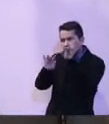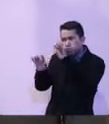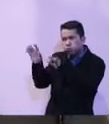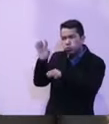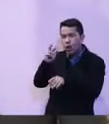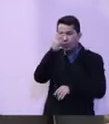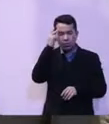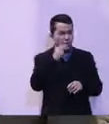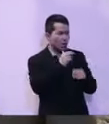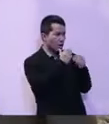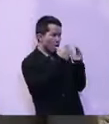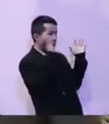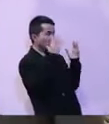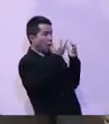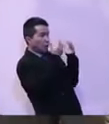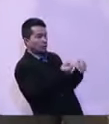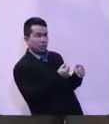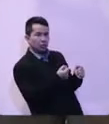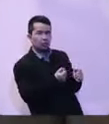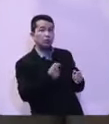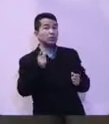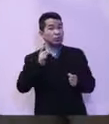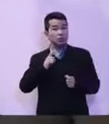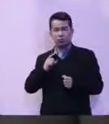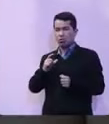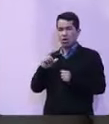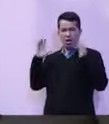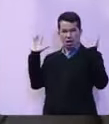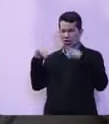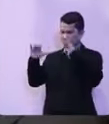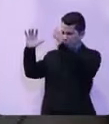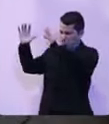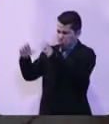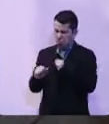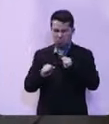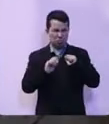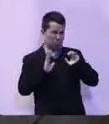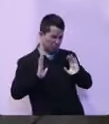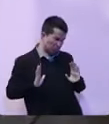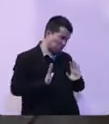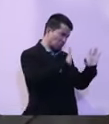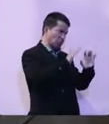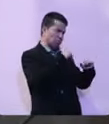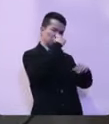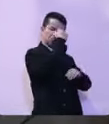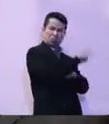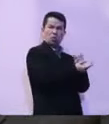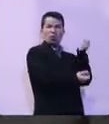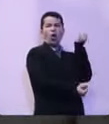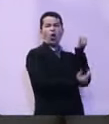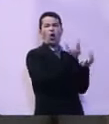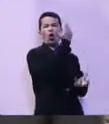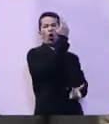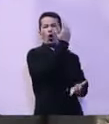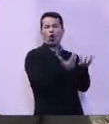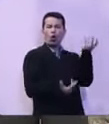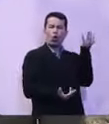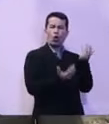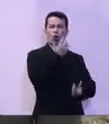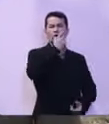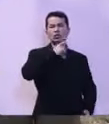lago de fogo e enxofre, onde o monstro e o falso profeta já haviam sido lançados. E lá eles